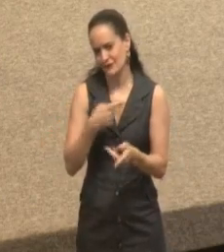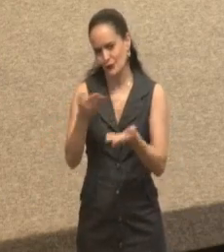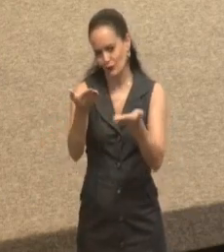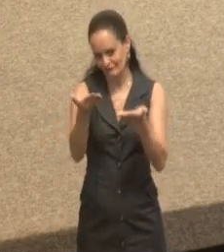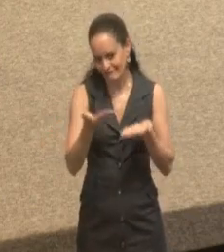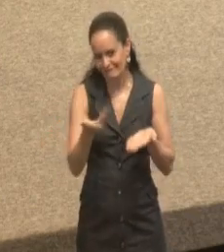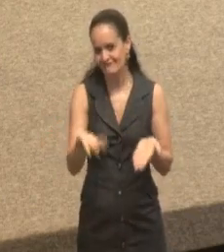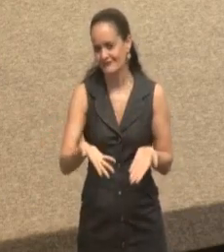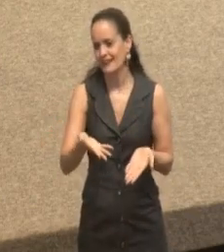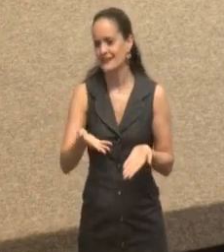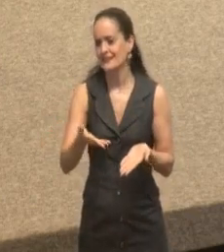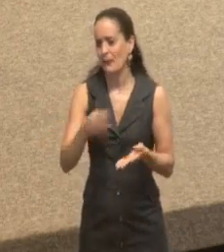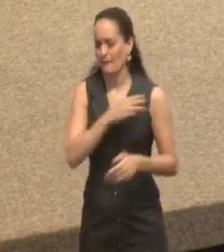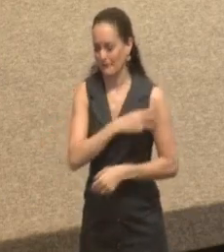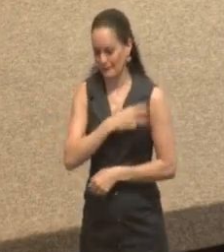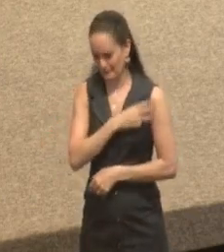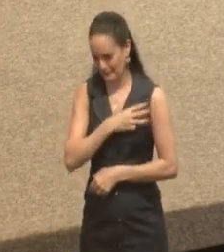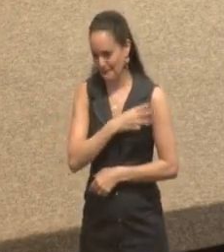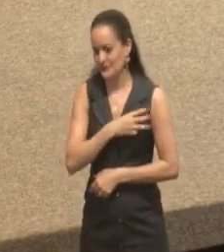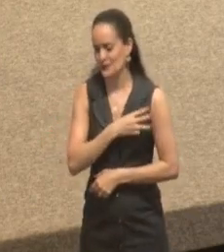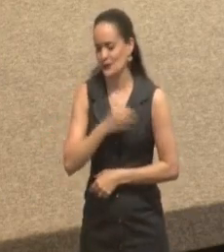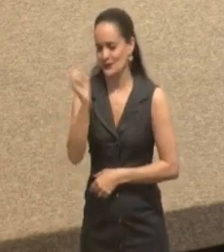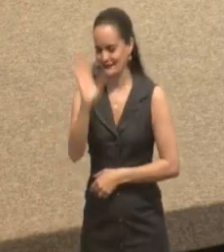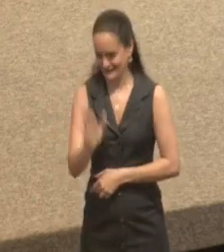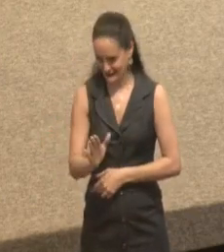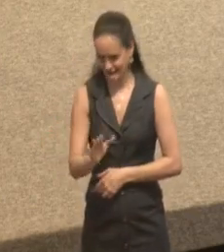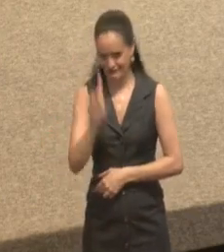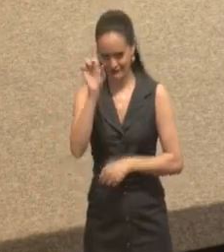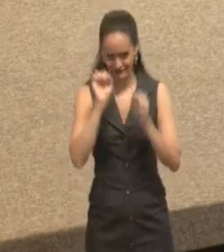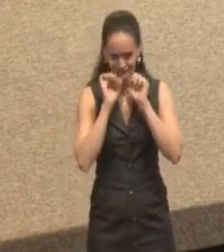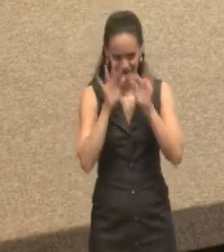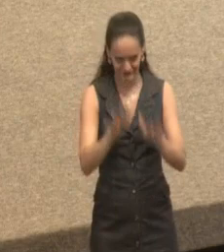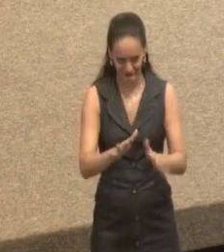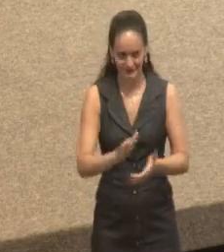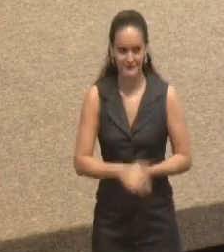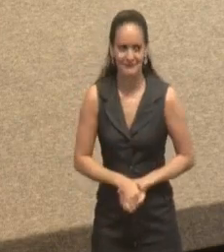missões nacionais. Sejam todos muito bem-vindos, Deus os abençoe.